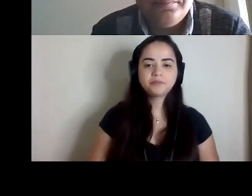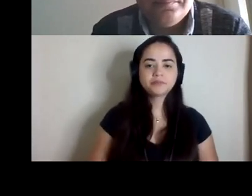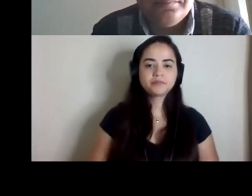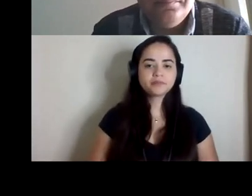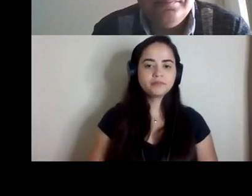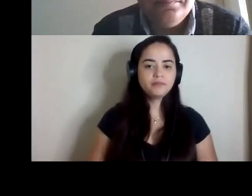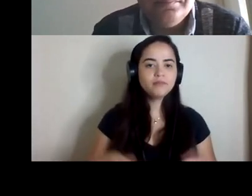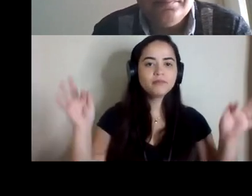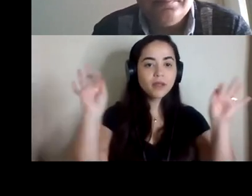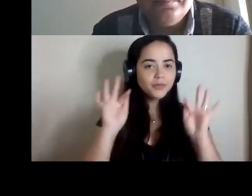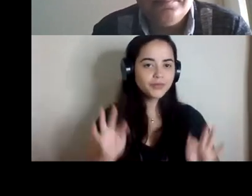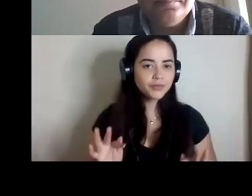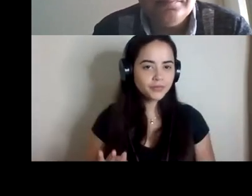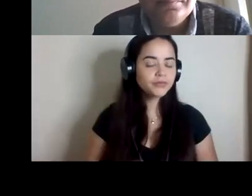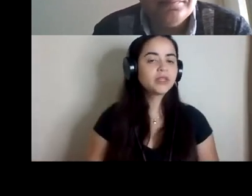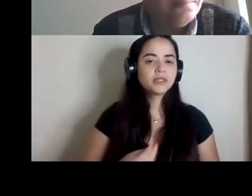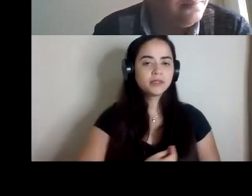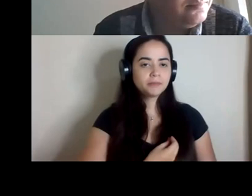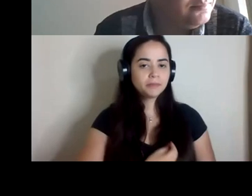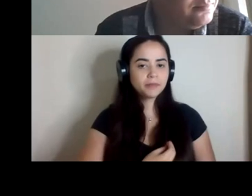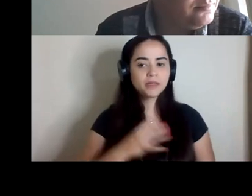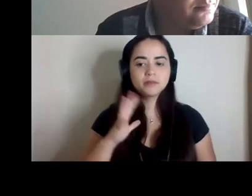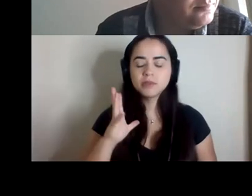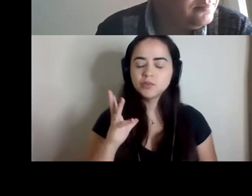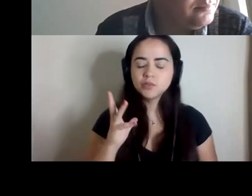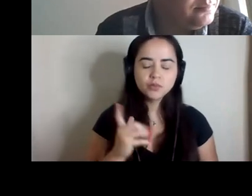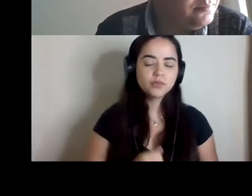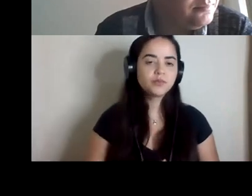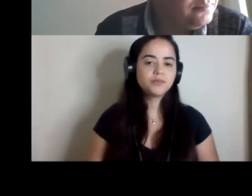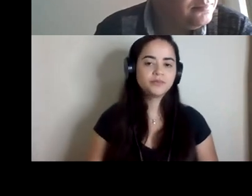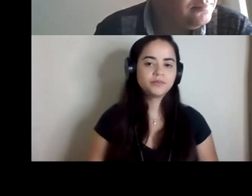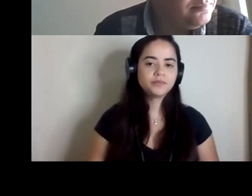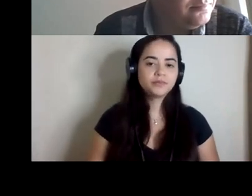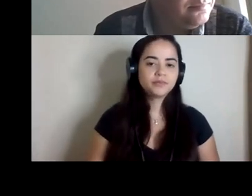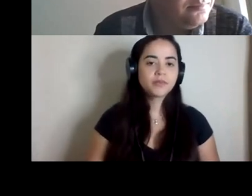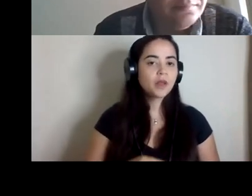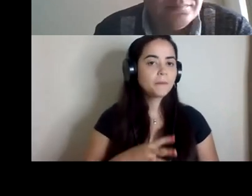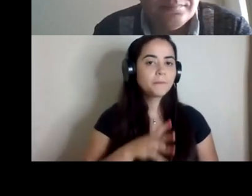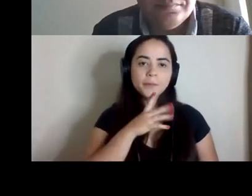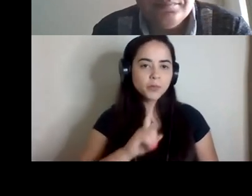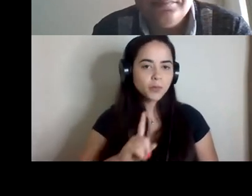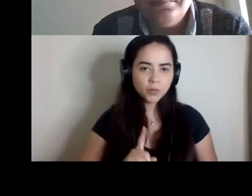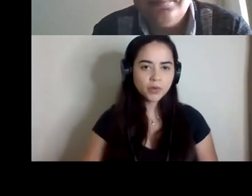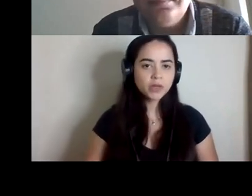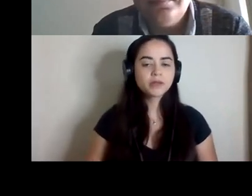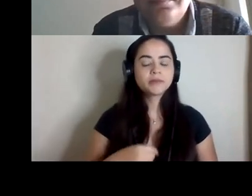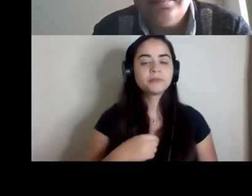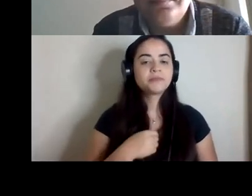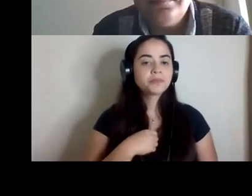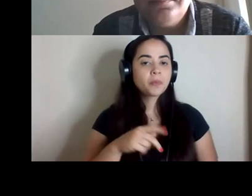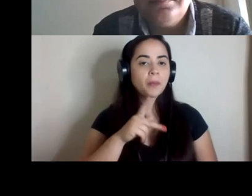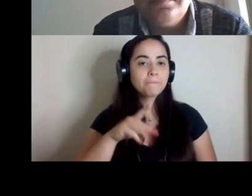Fico muito feliz com a participação de todos vocês. Para quem não me conhece, né, eu sou a professora Poliana.